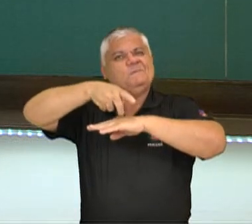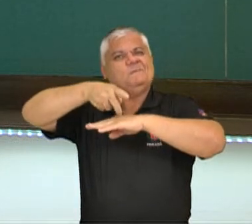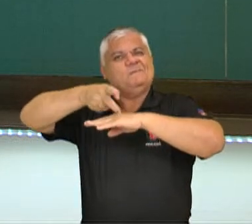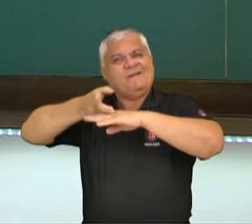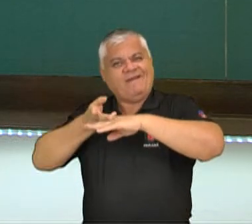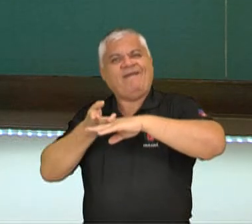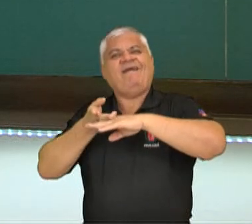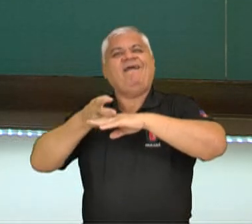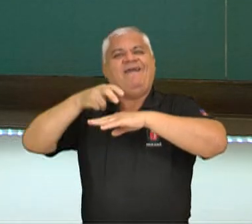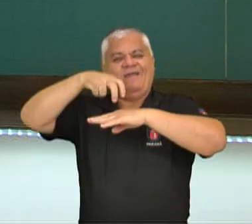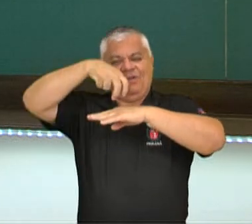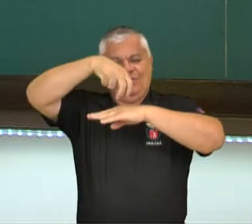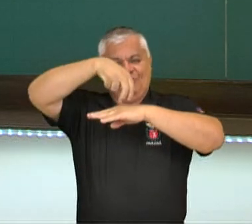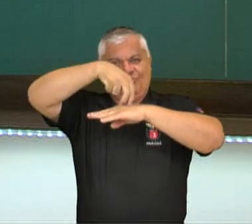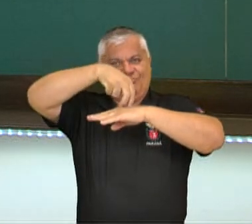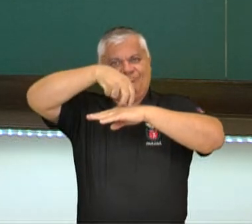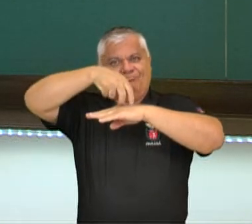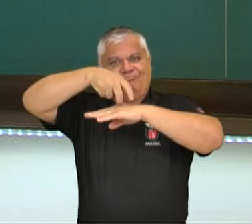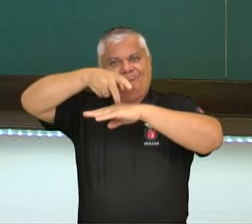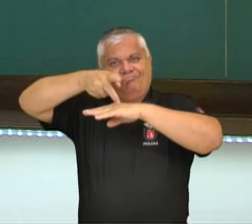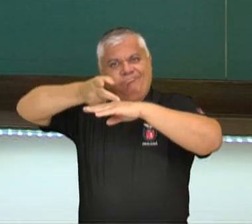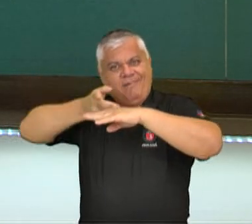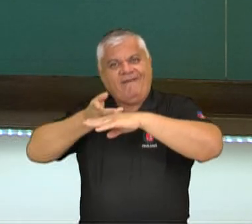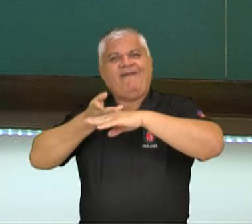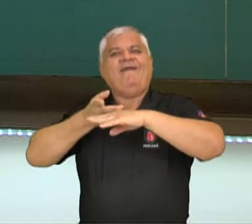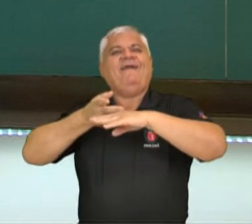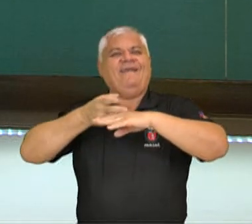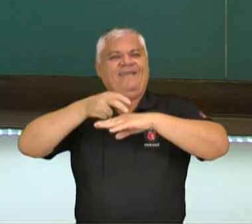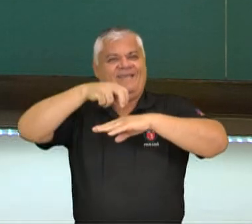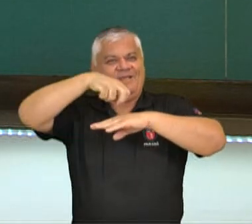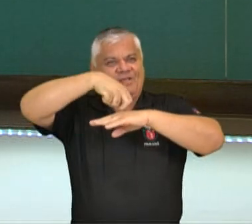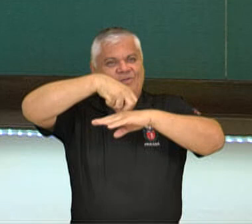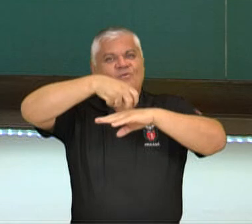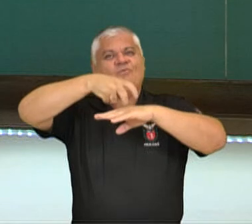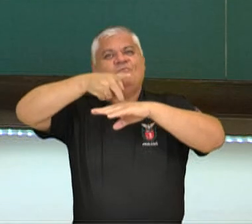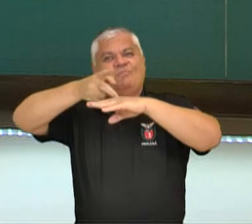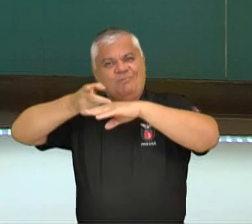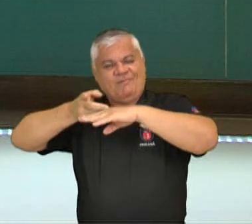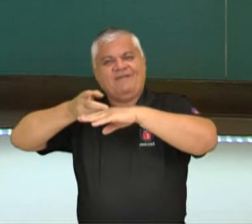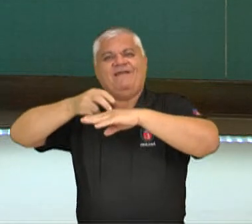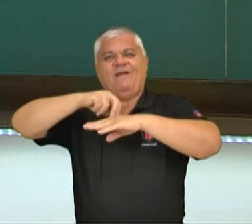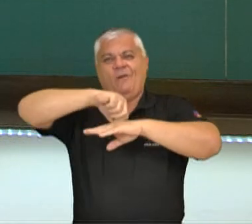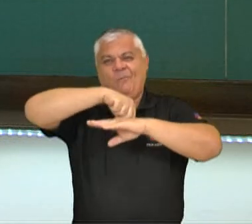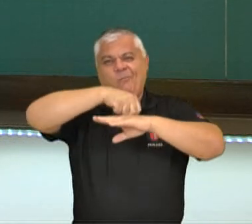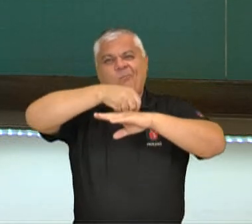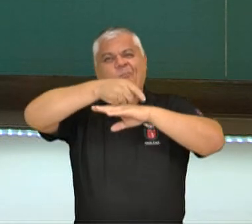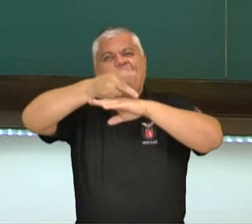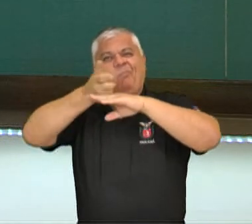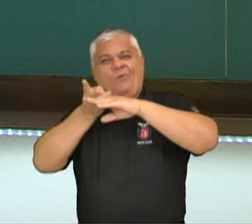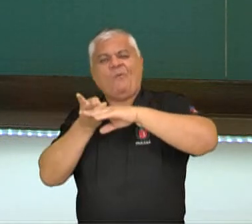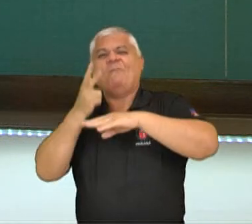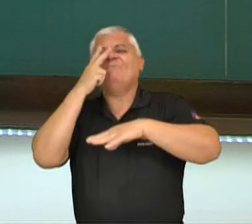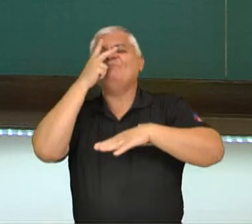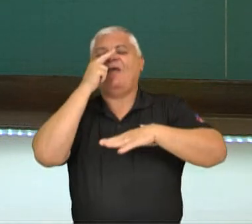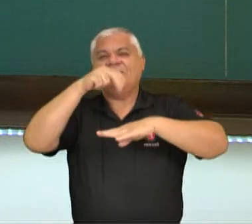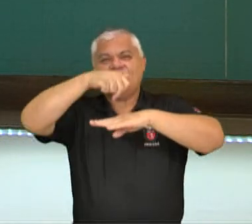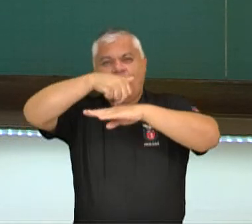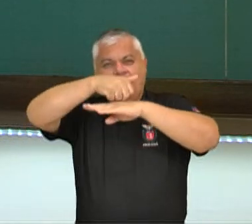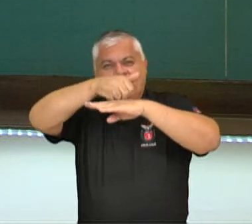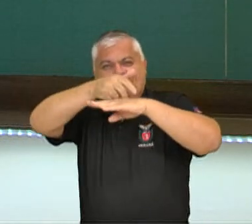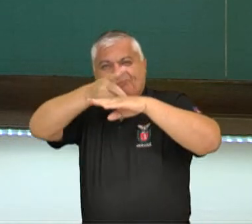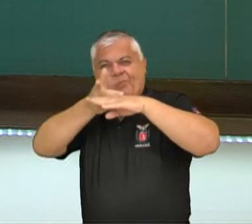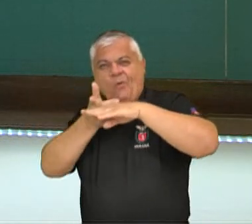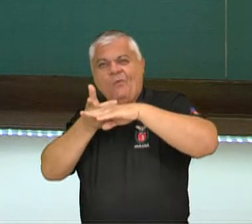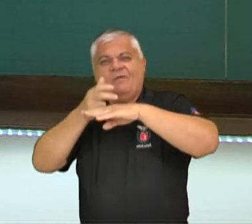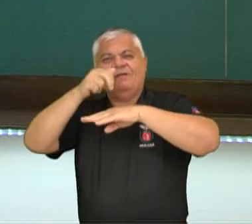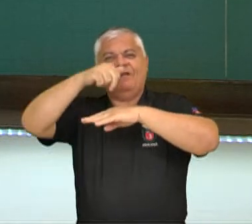livre, aquela que ficou lá para trás, faz um movimento de rotação. varrendo na